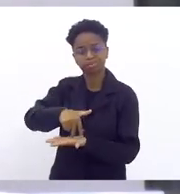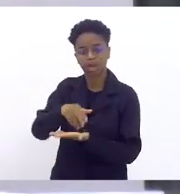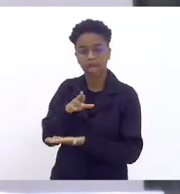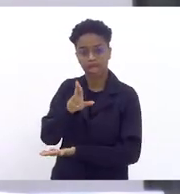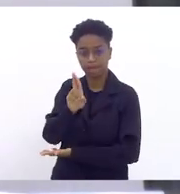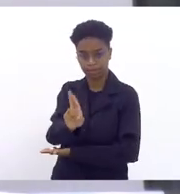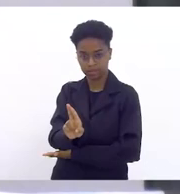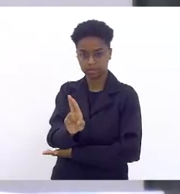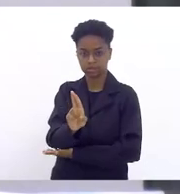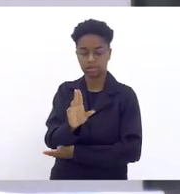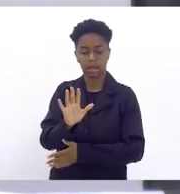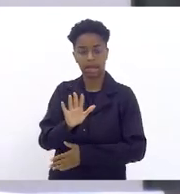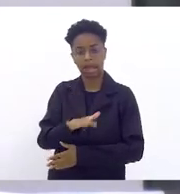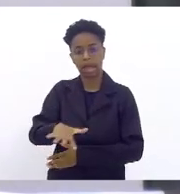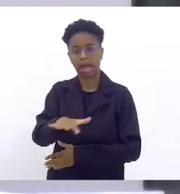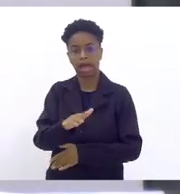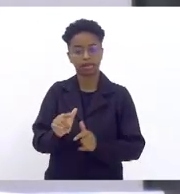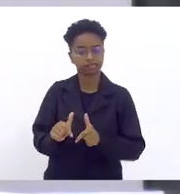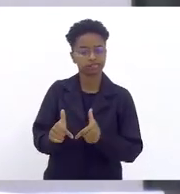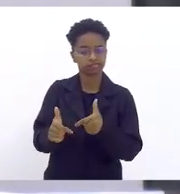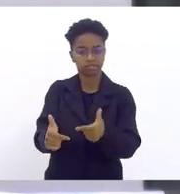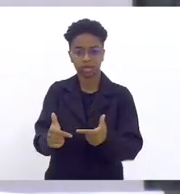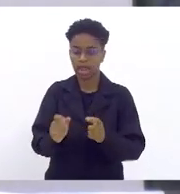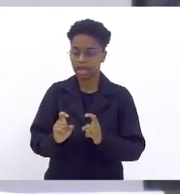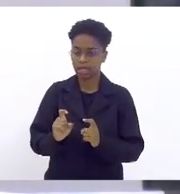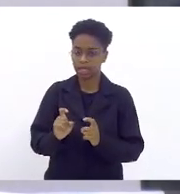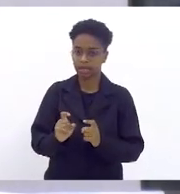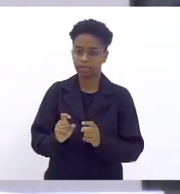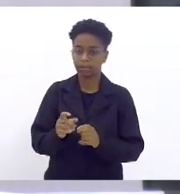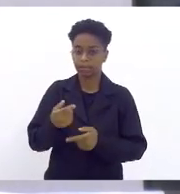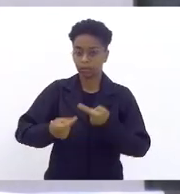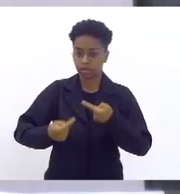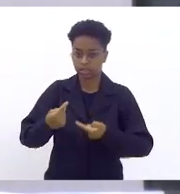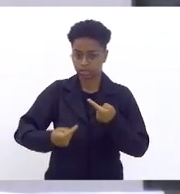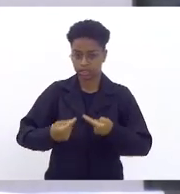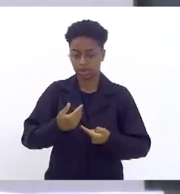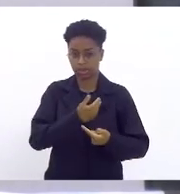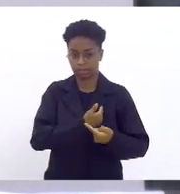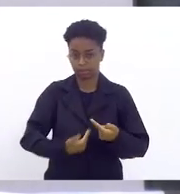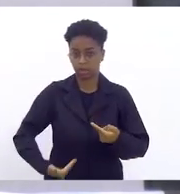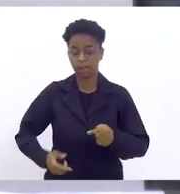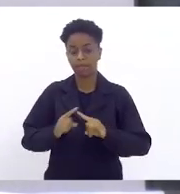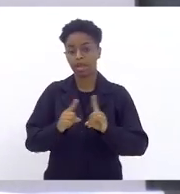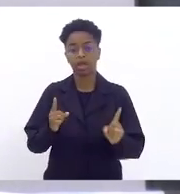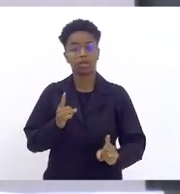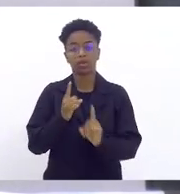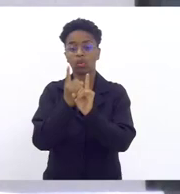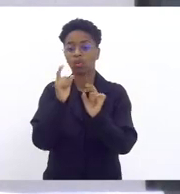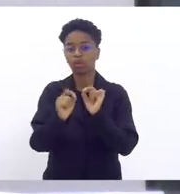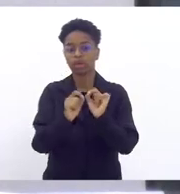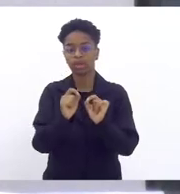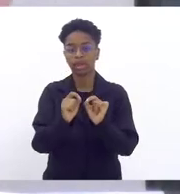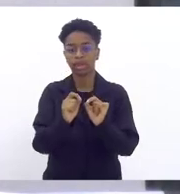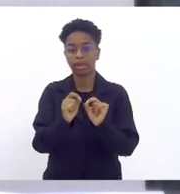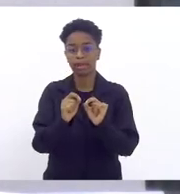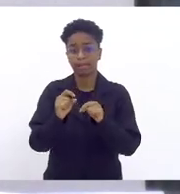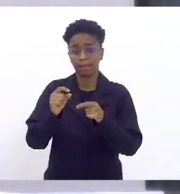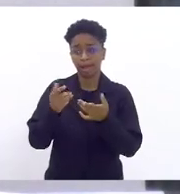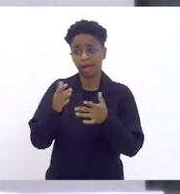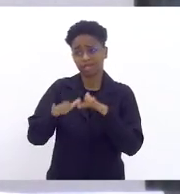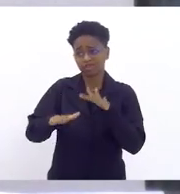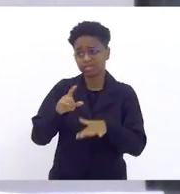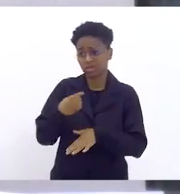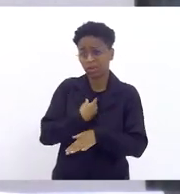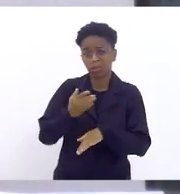da execução efetiva de políticas públicas Eles encontram óbices e que vem muita das vezes da nossa própria